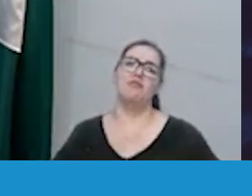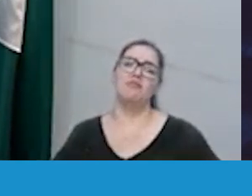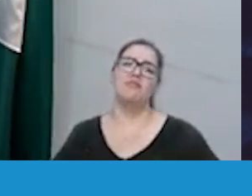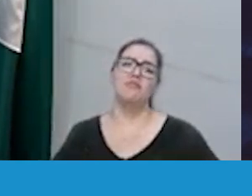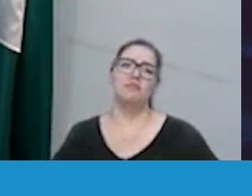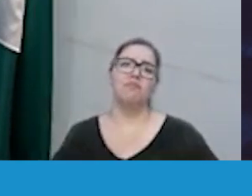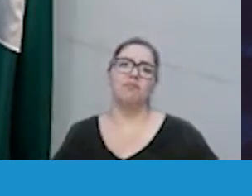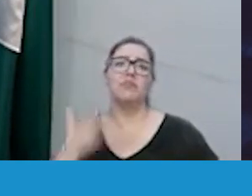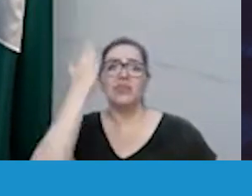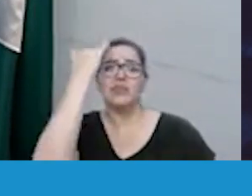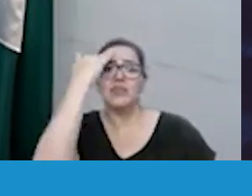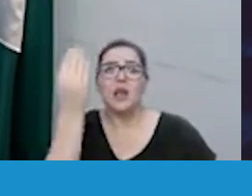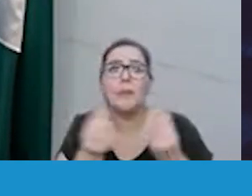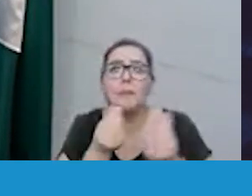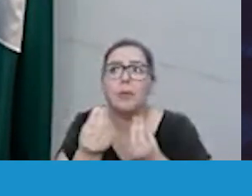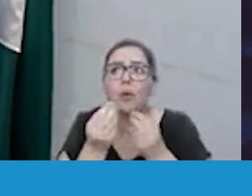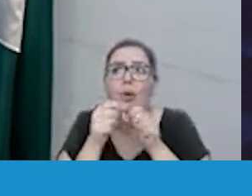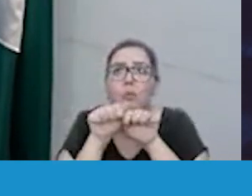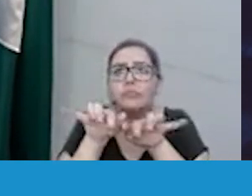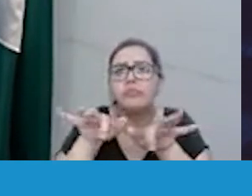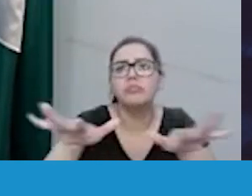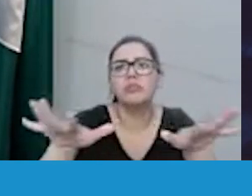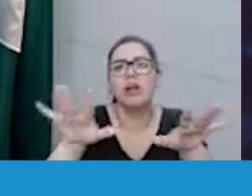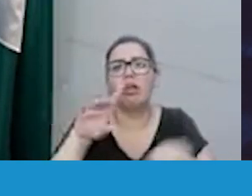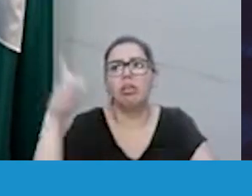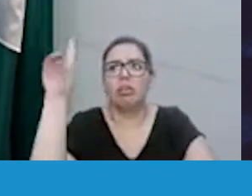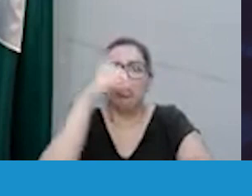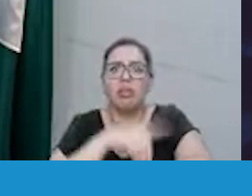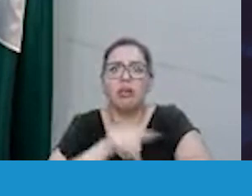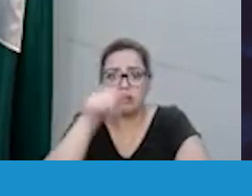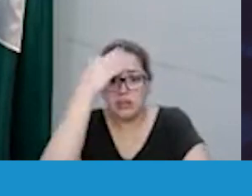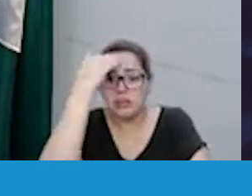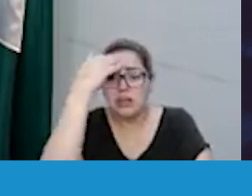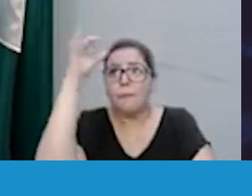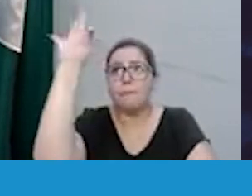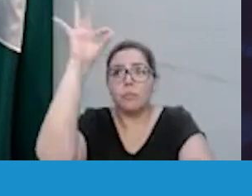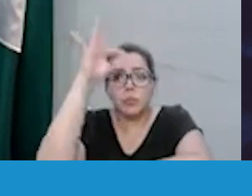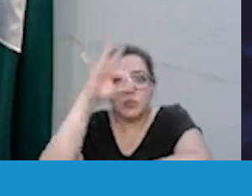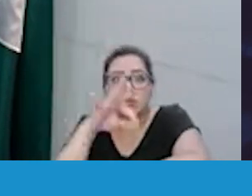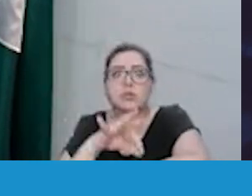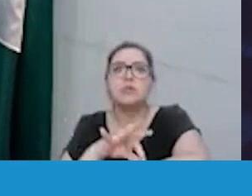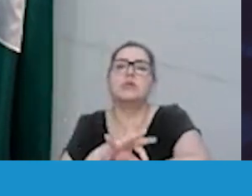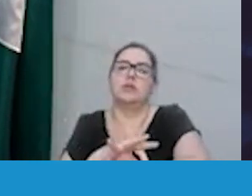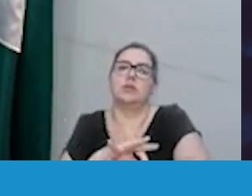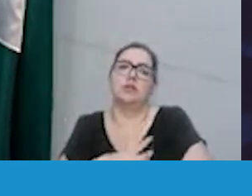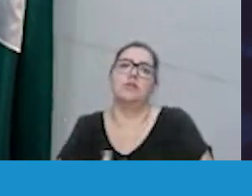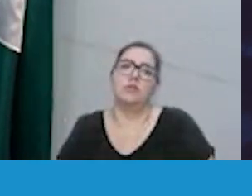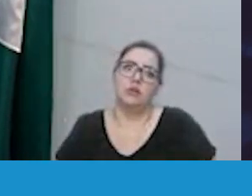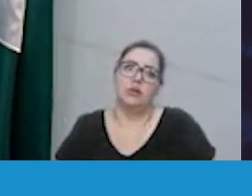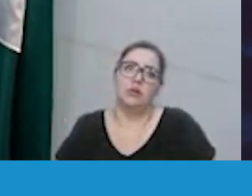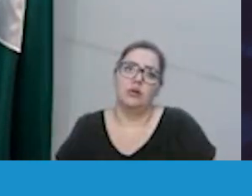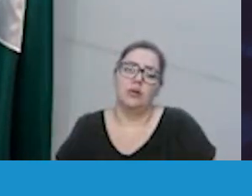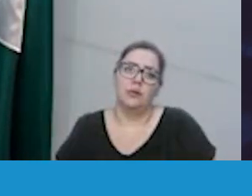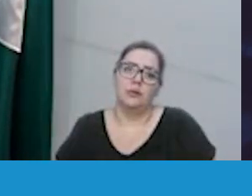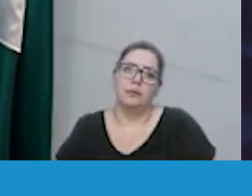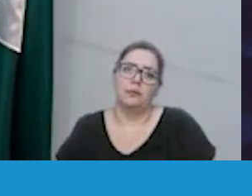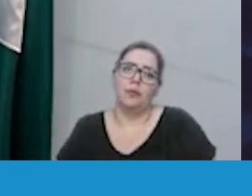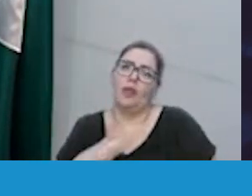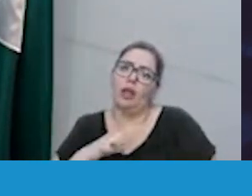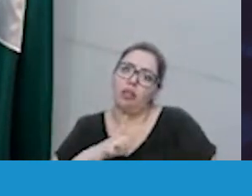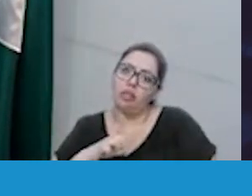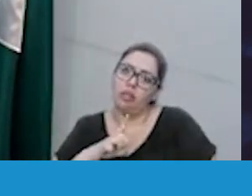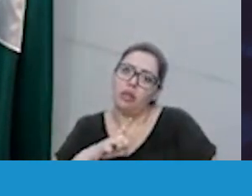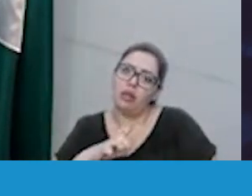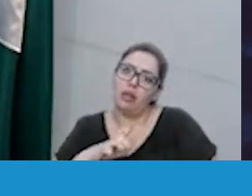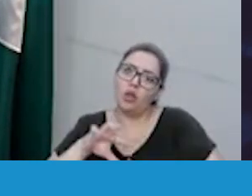se prolifera como ela acontece através do mosquito aedes aegypti que faz com que nós tenhamos a